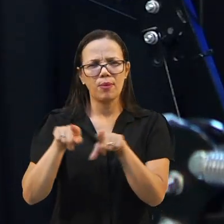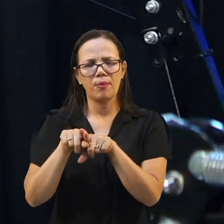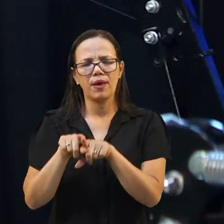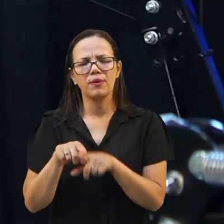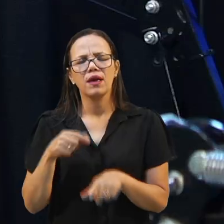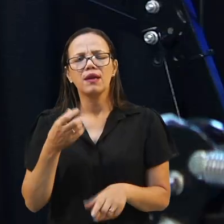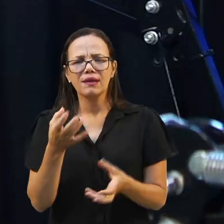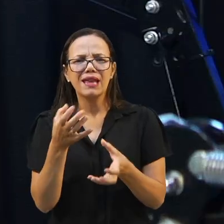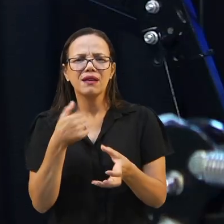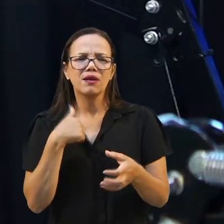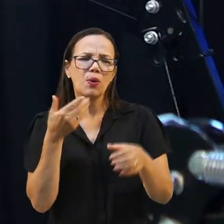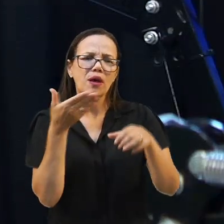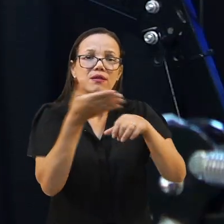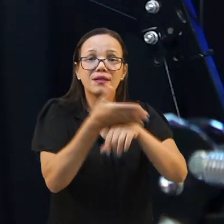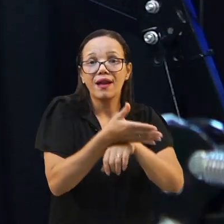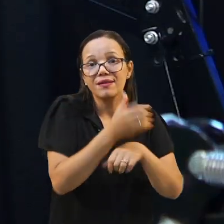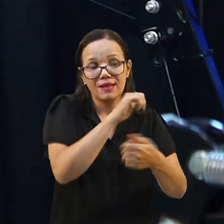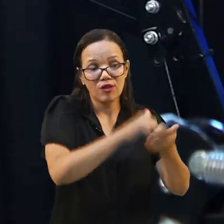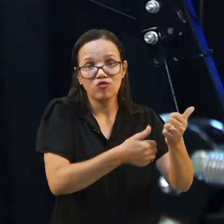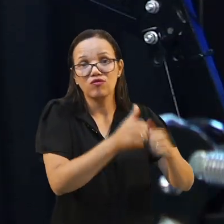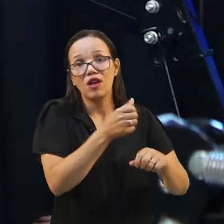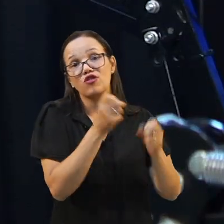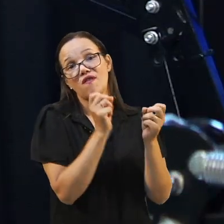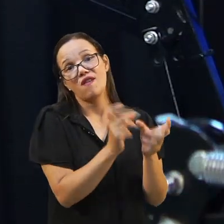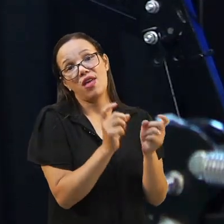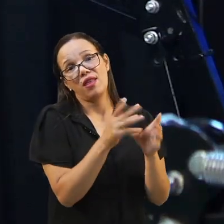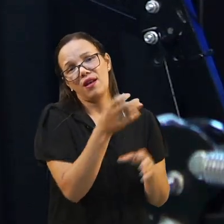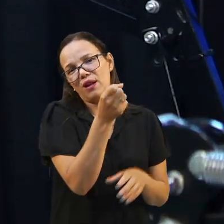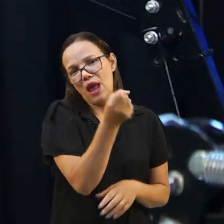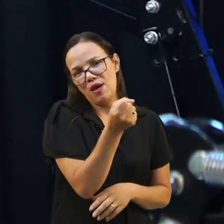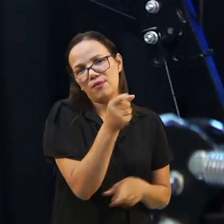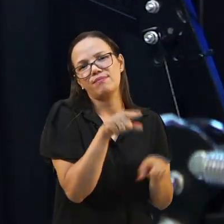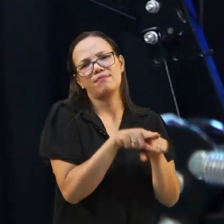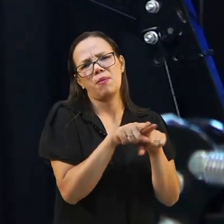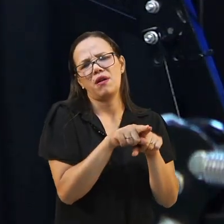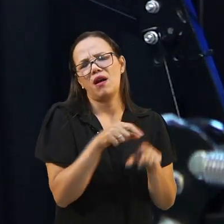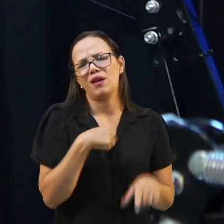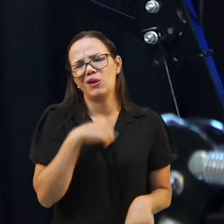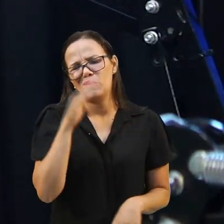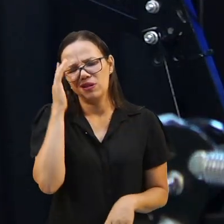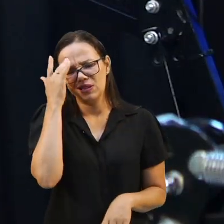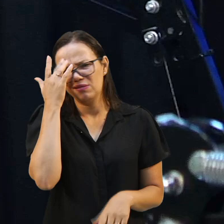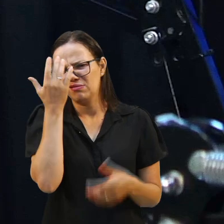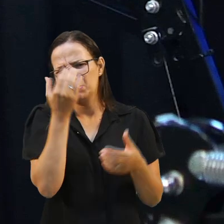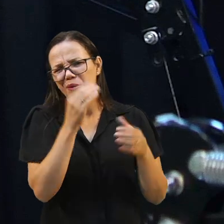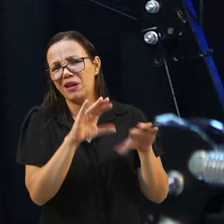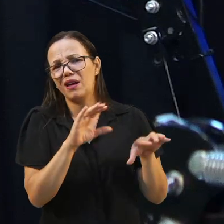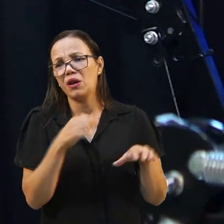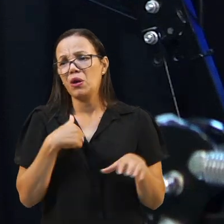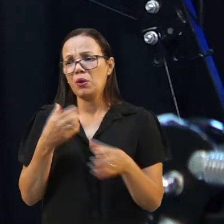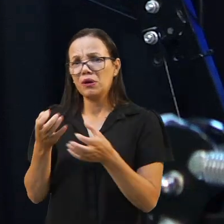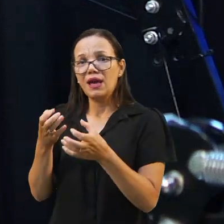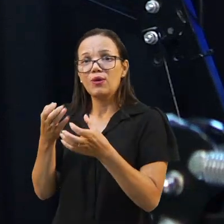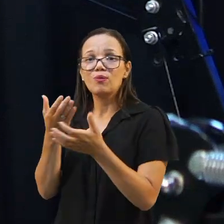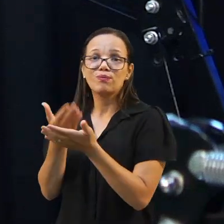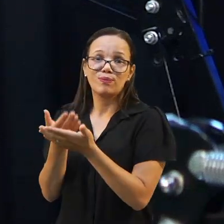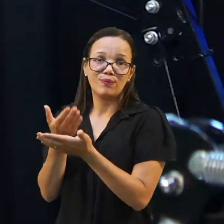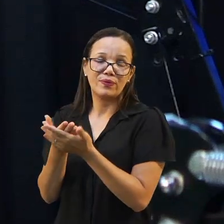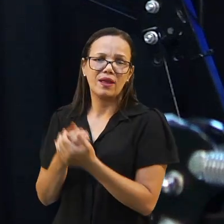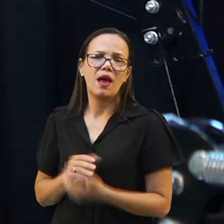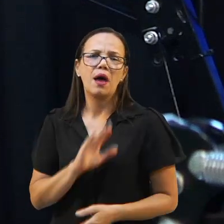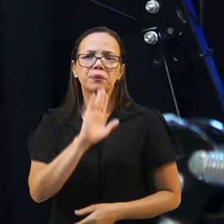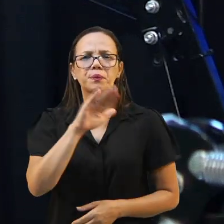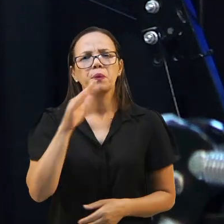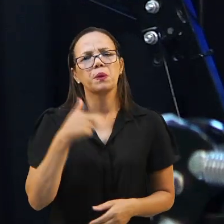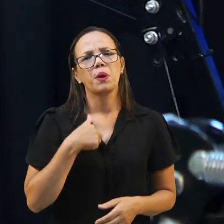eu me envolvesse nessa atividade. Eu também achei que não devia, e resolvi estudar. E quando eu